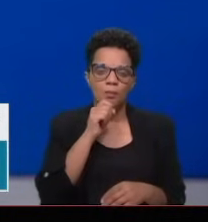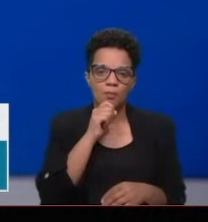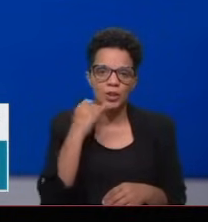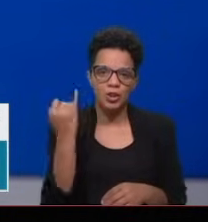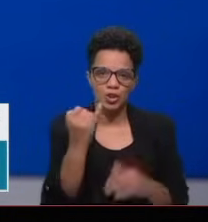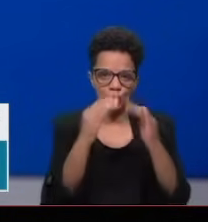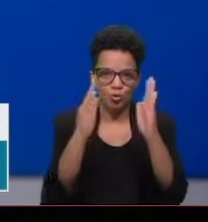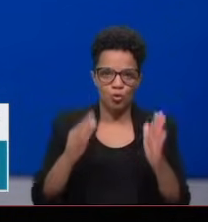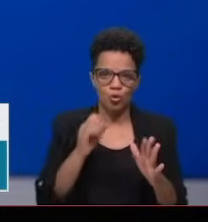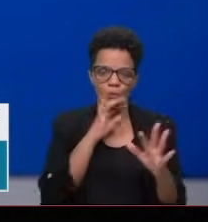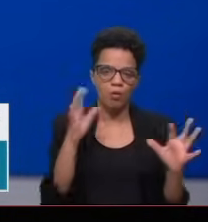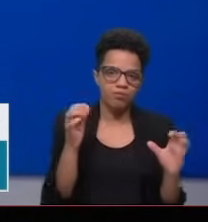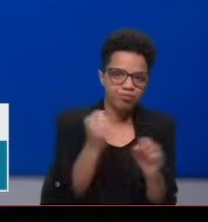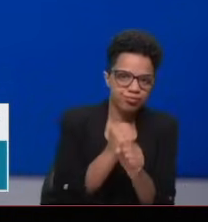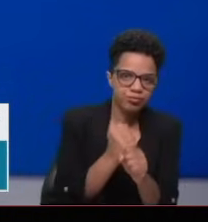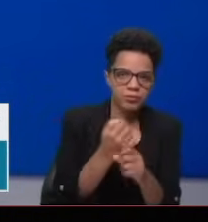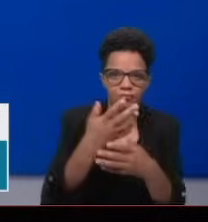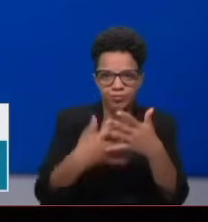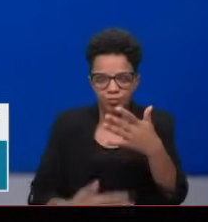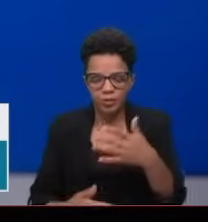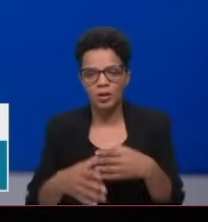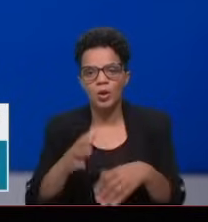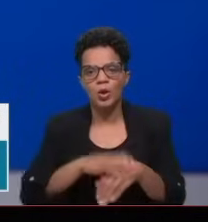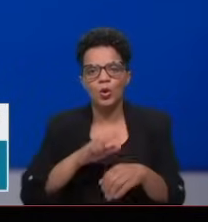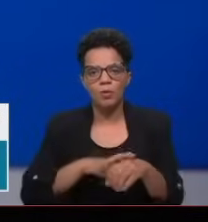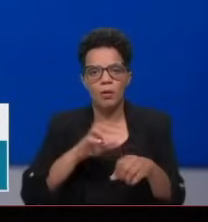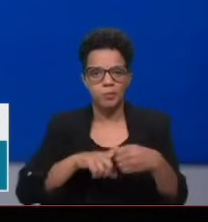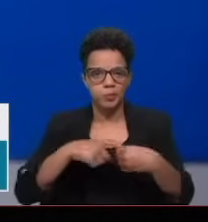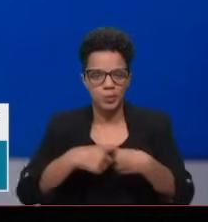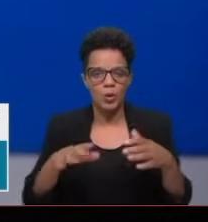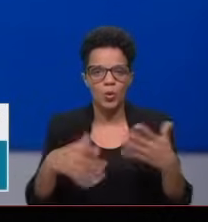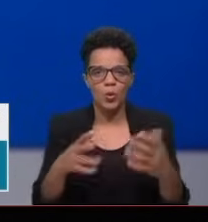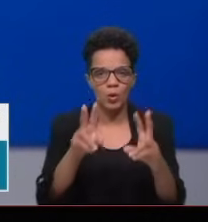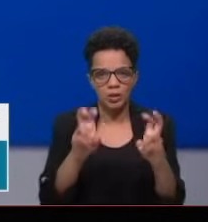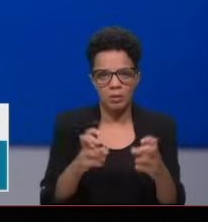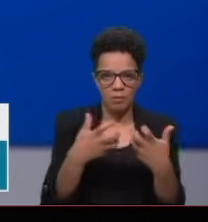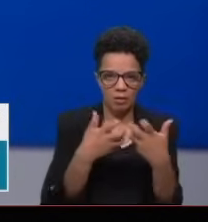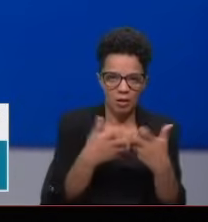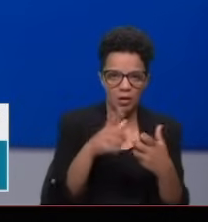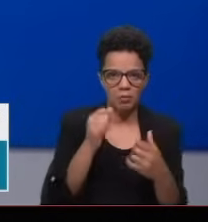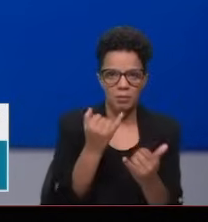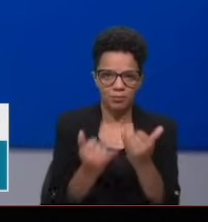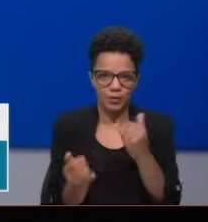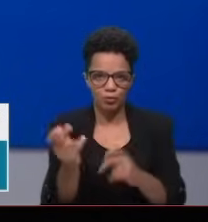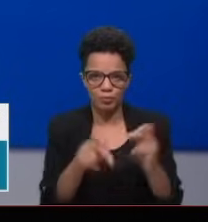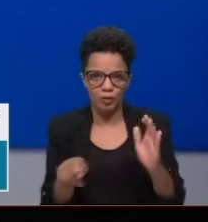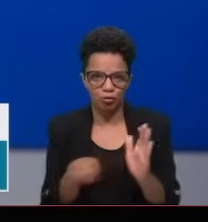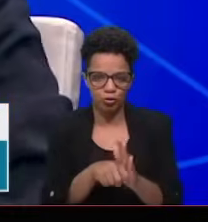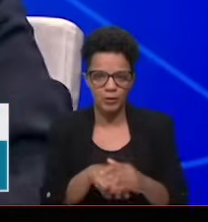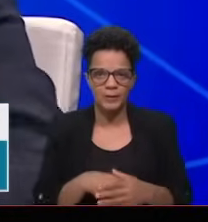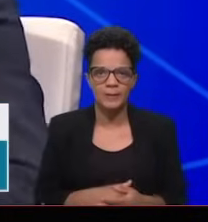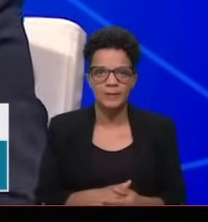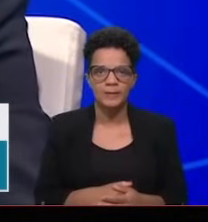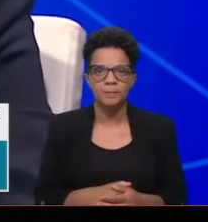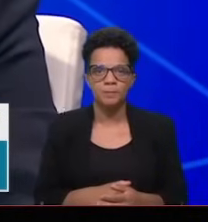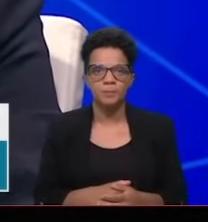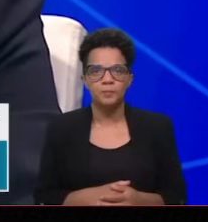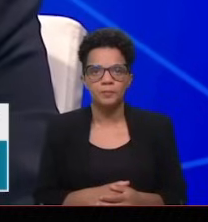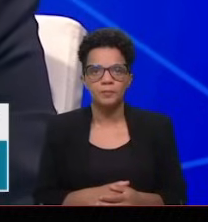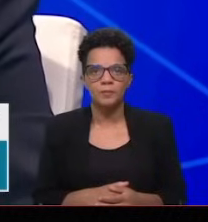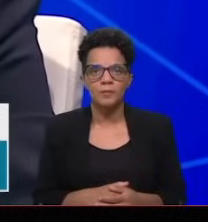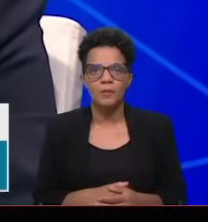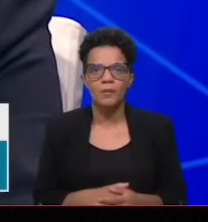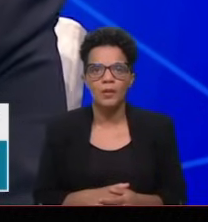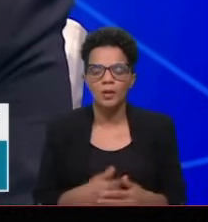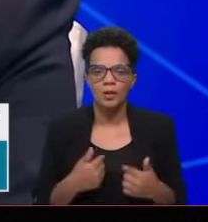morrer isso tem a ver com o alargamento ou na sua opinião reside apenas na questão da guerra e das ameaças de eu não concordo com nesse nesse aspecto